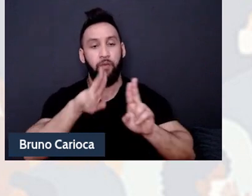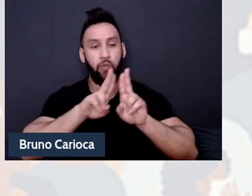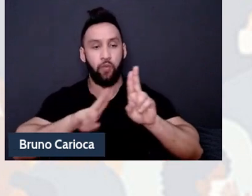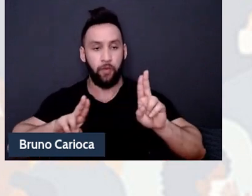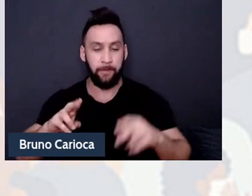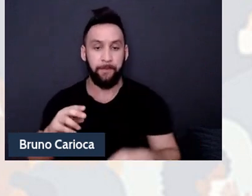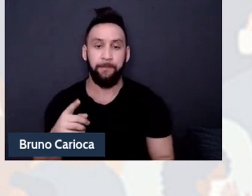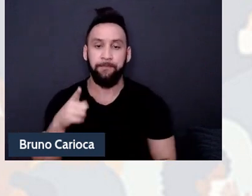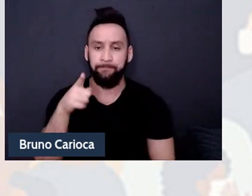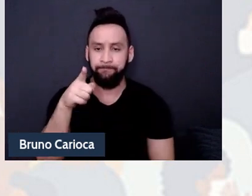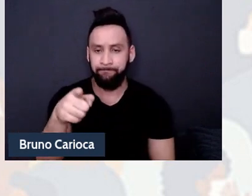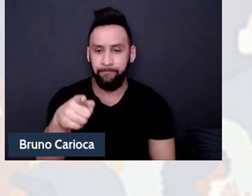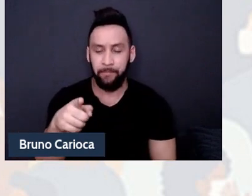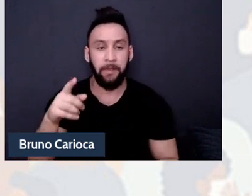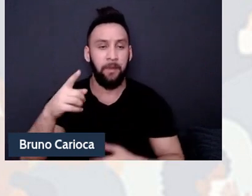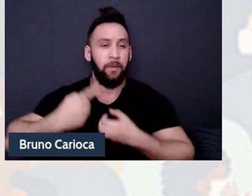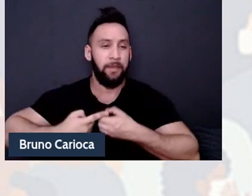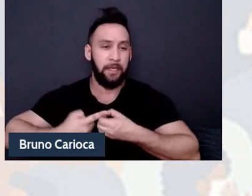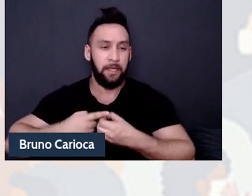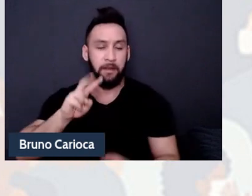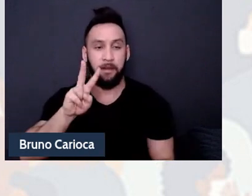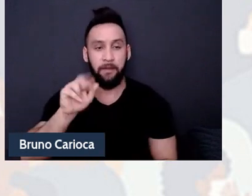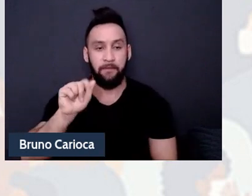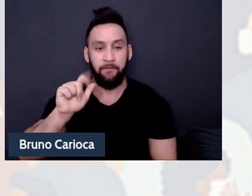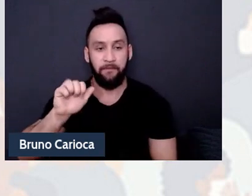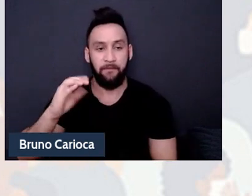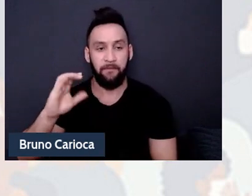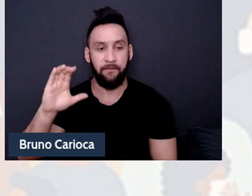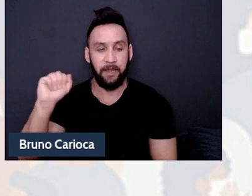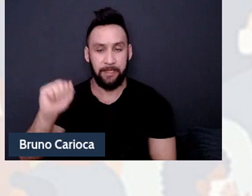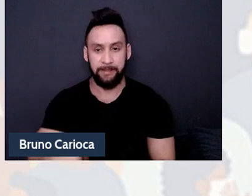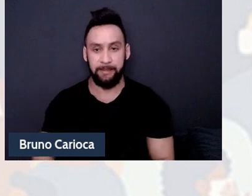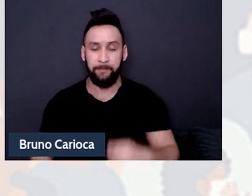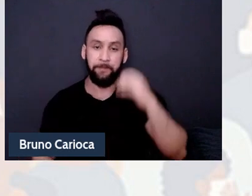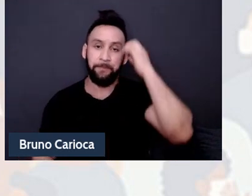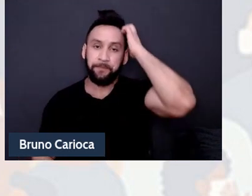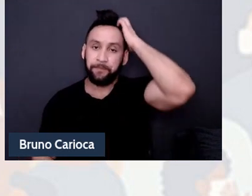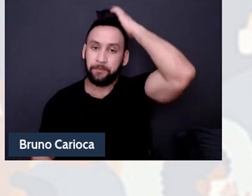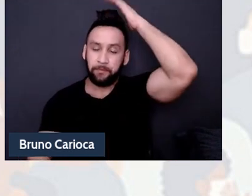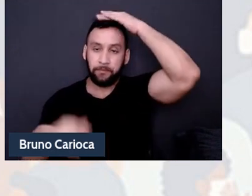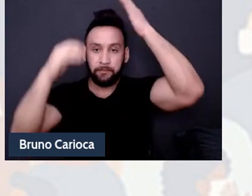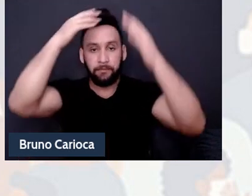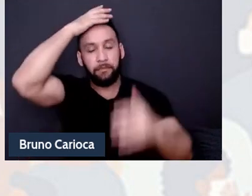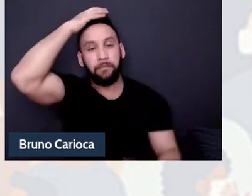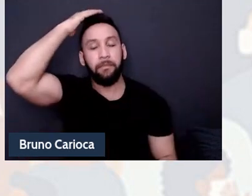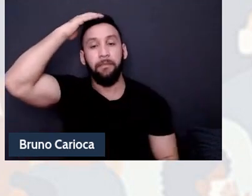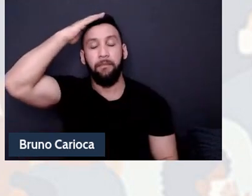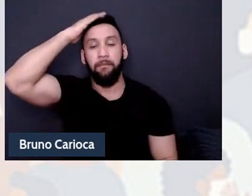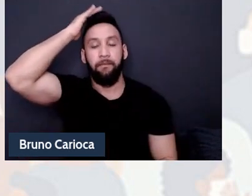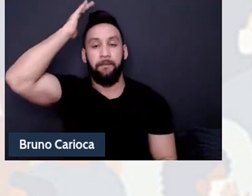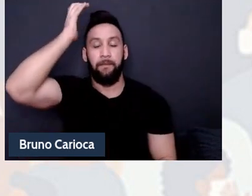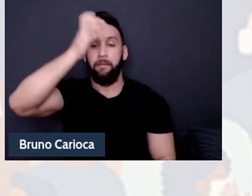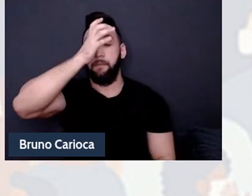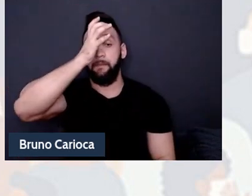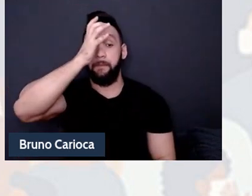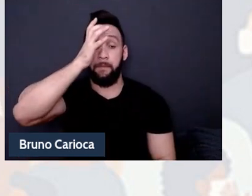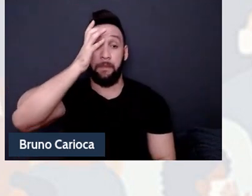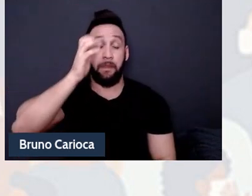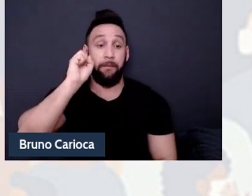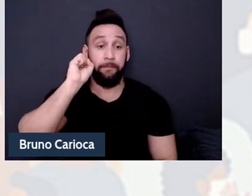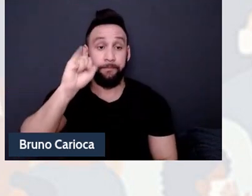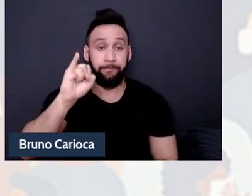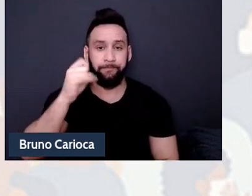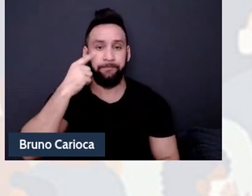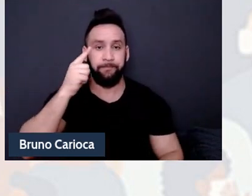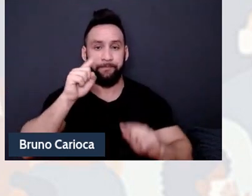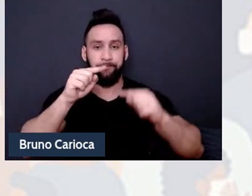Quilombo, em Valença, a 120 quilômetros daqui da minha casa, né? Se a gente for consultar também os dados, a gente